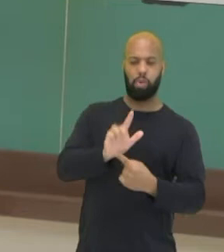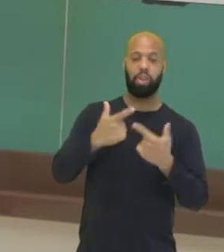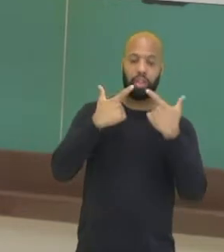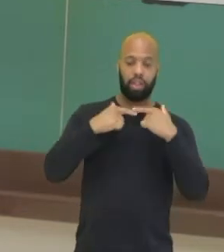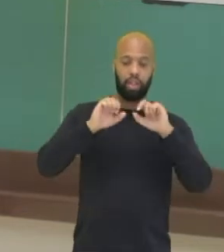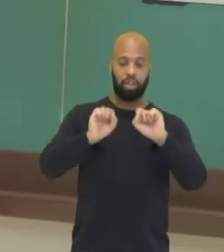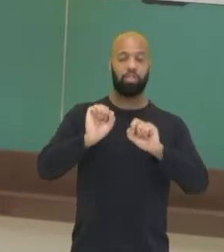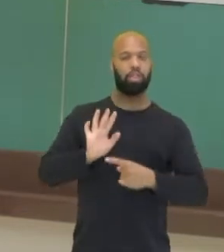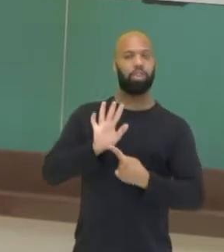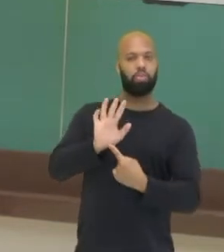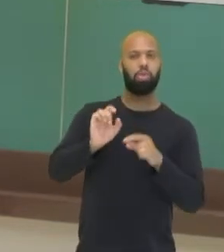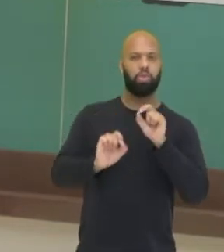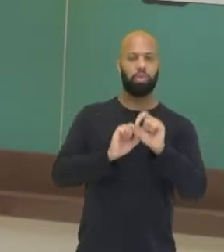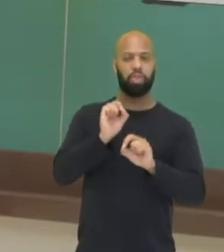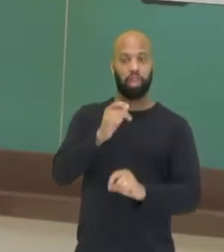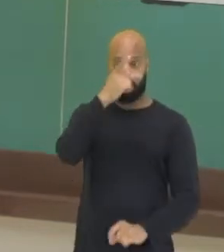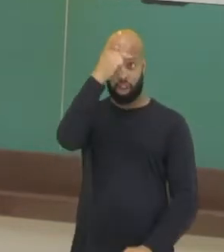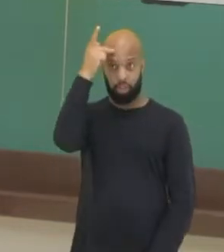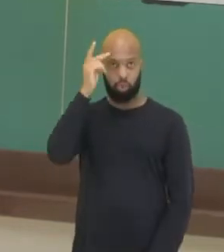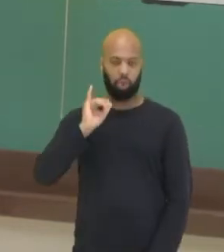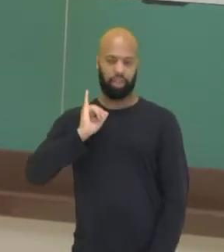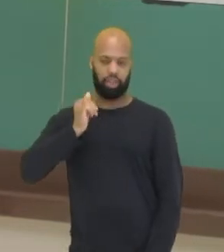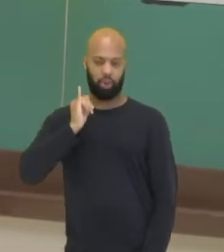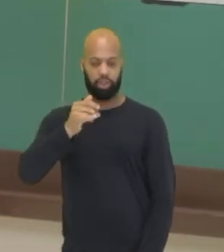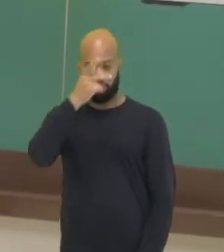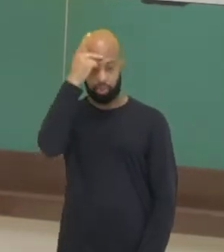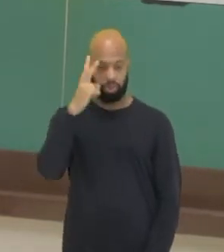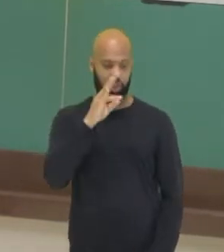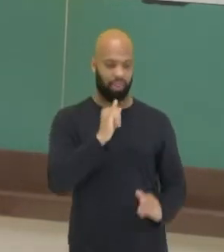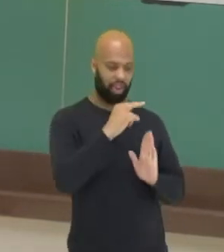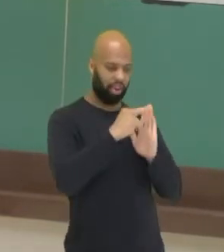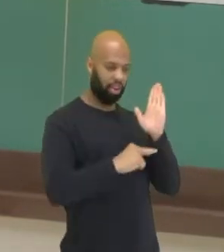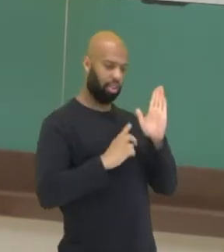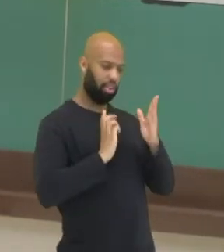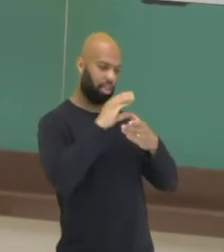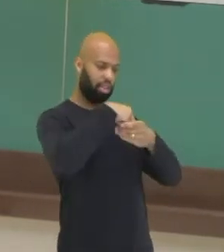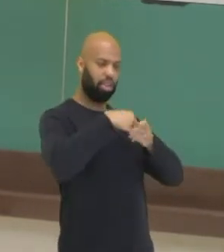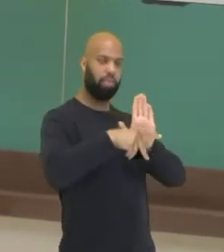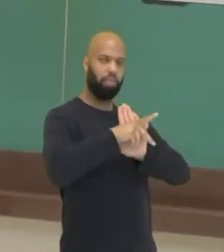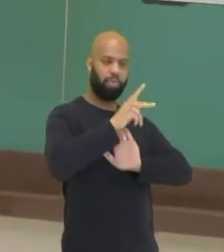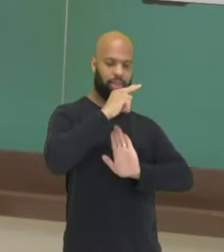o locutor e o interlocutor dentro de um texto, beleza?